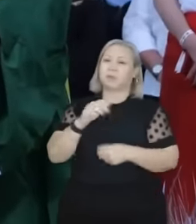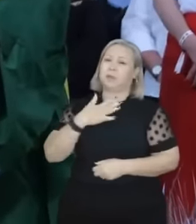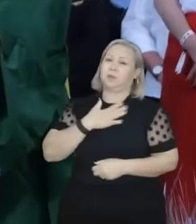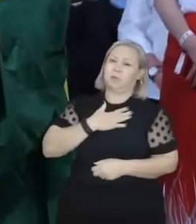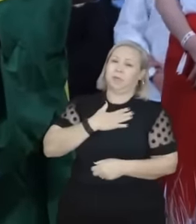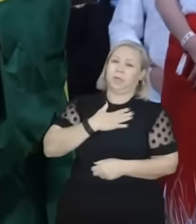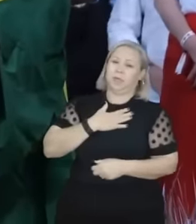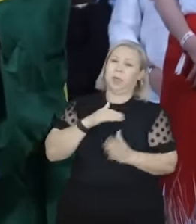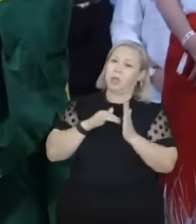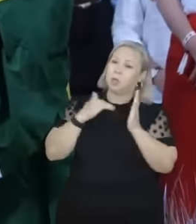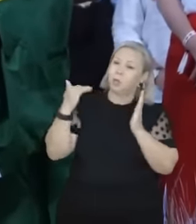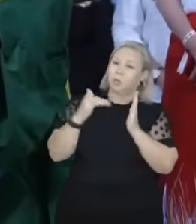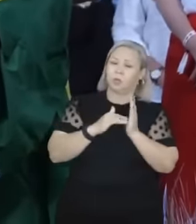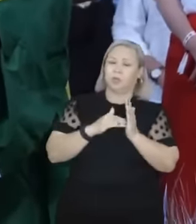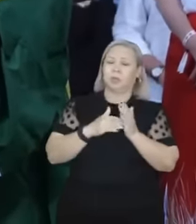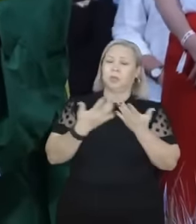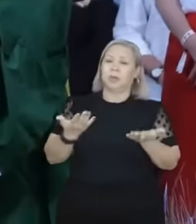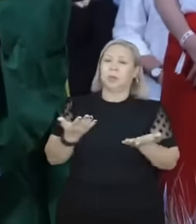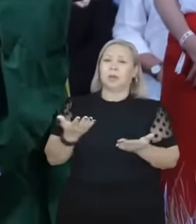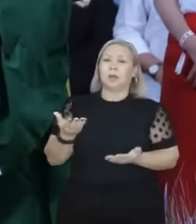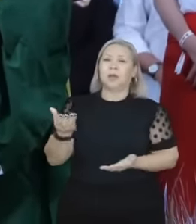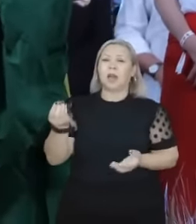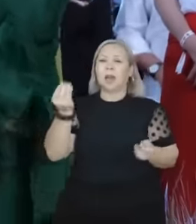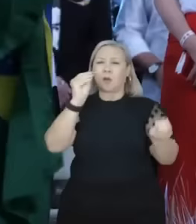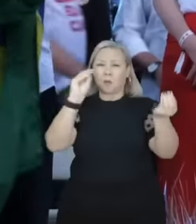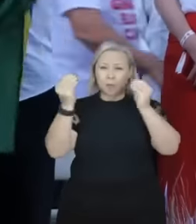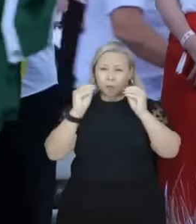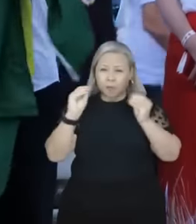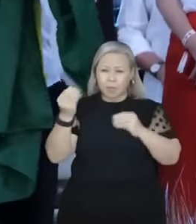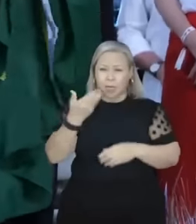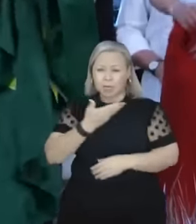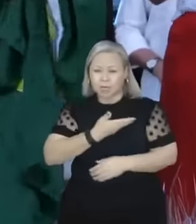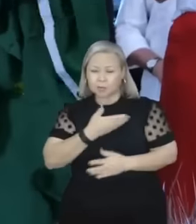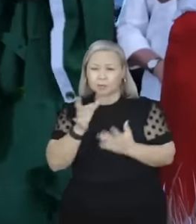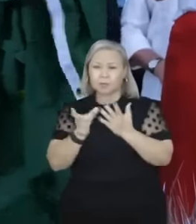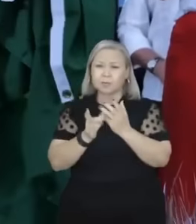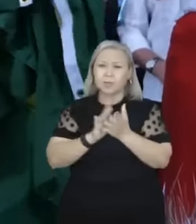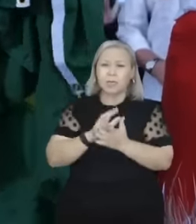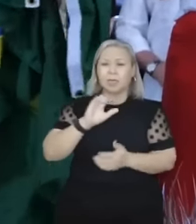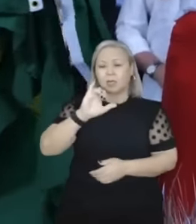um beijo para a companheira Isolda, que na verdade